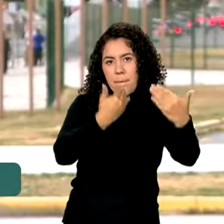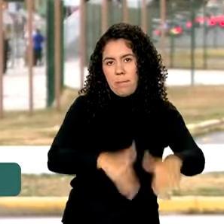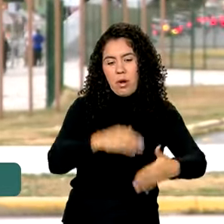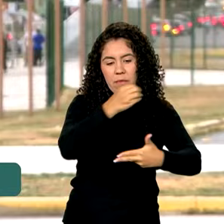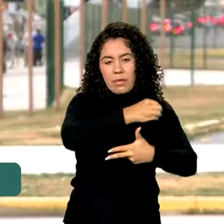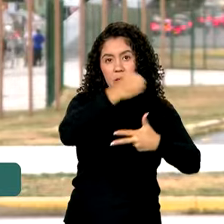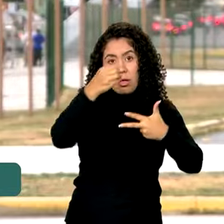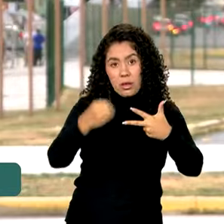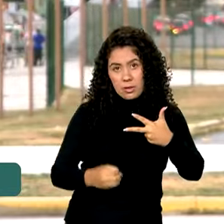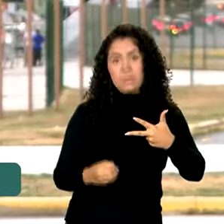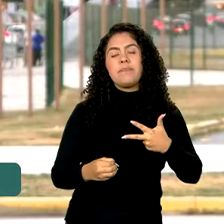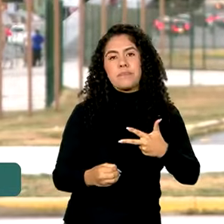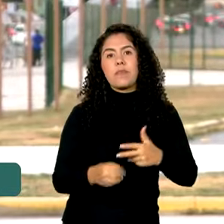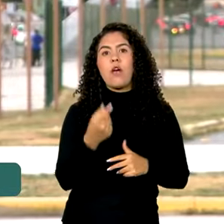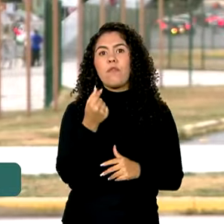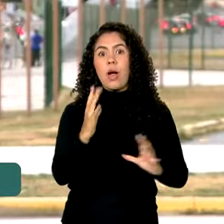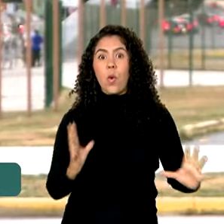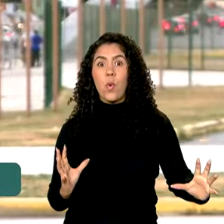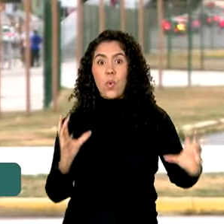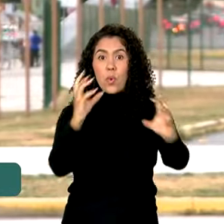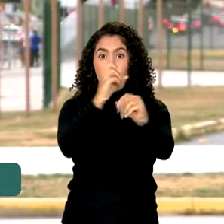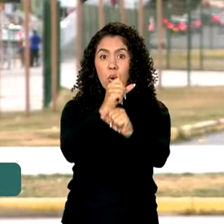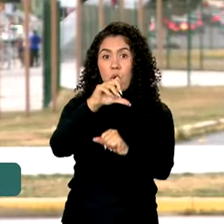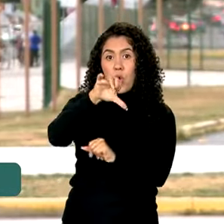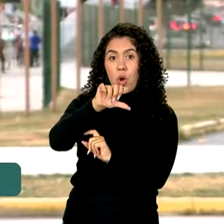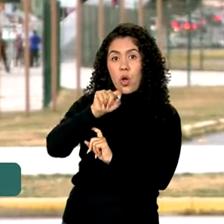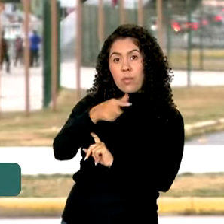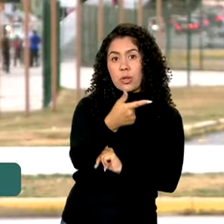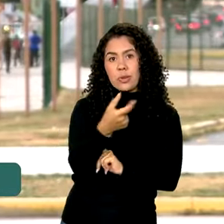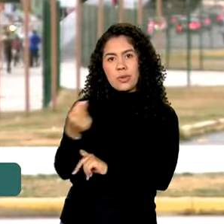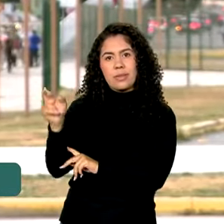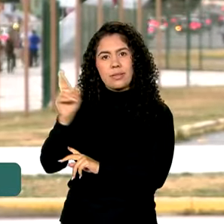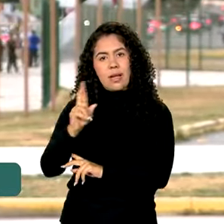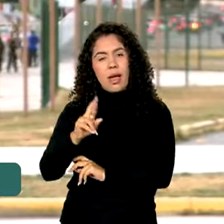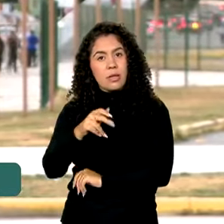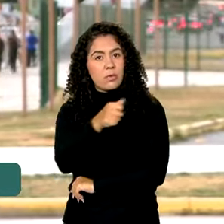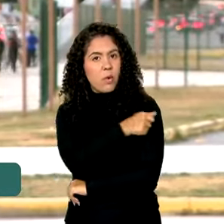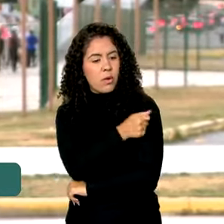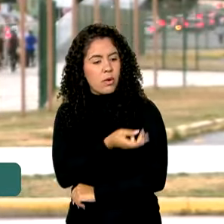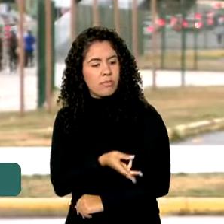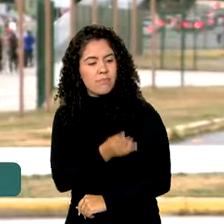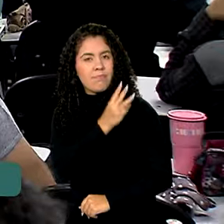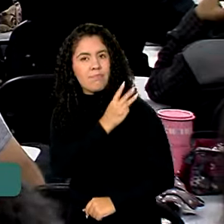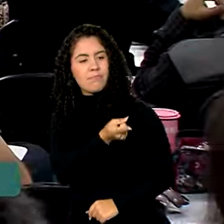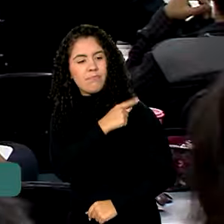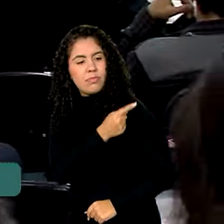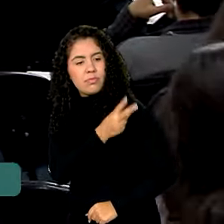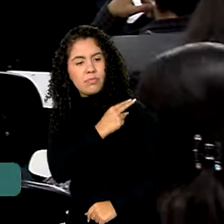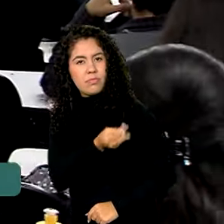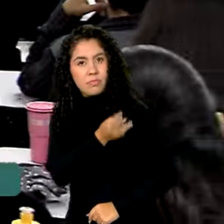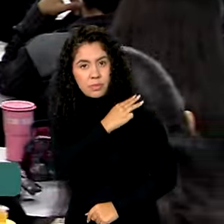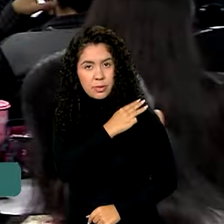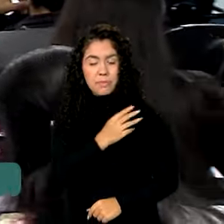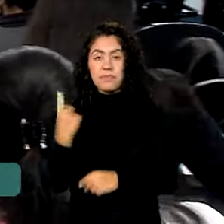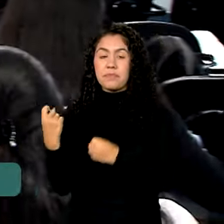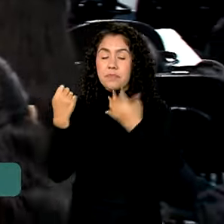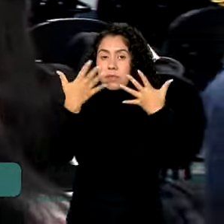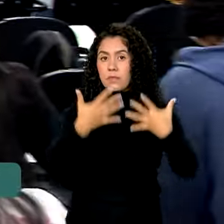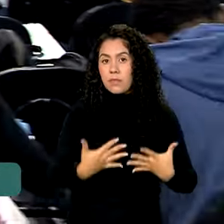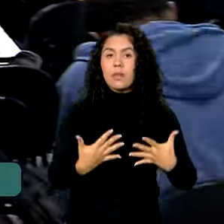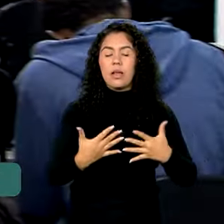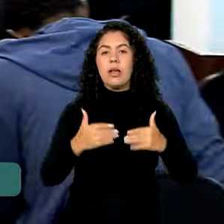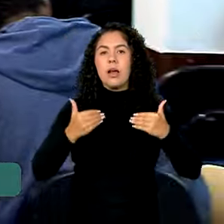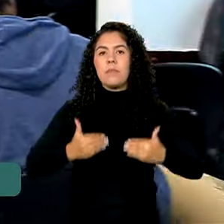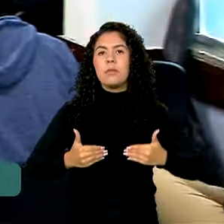valores podem chegar a R$ 9.200 para o aluno que cursar todo o ensino médio. Segundo o Ministério da Educação, desde